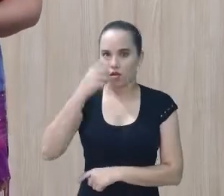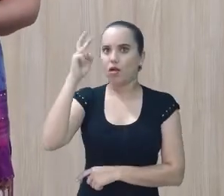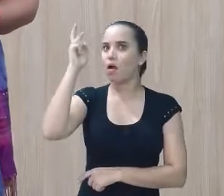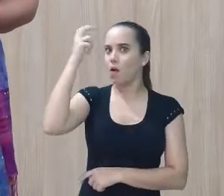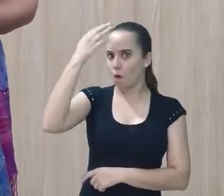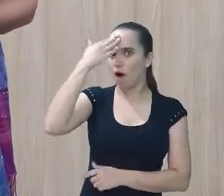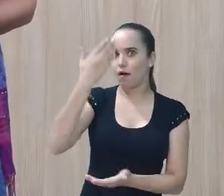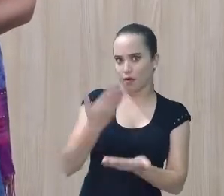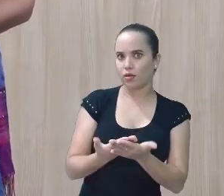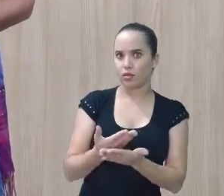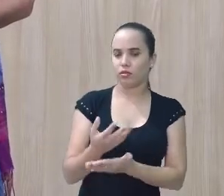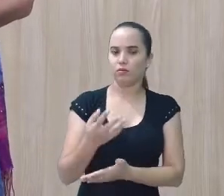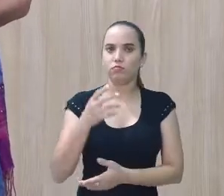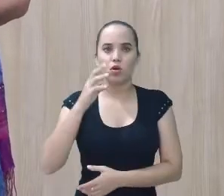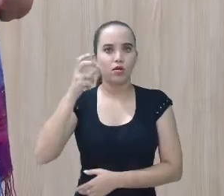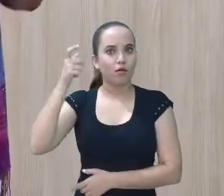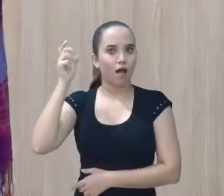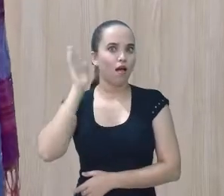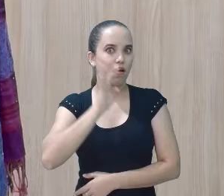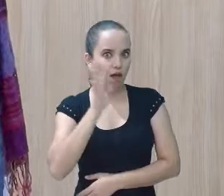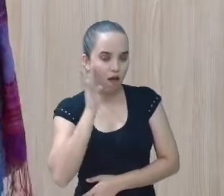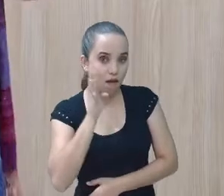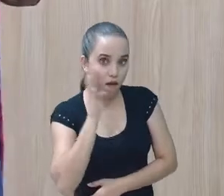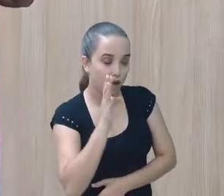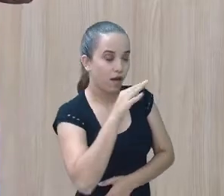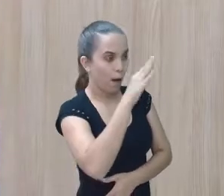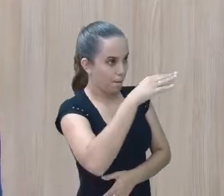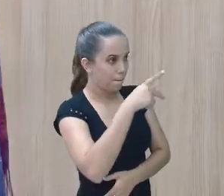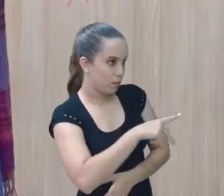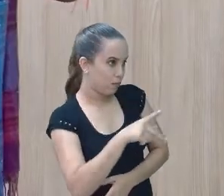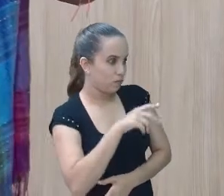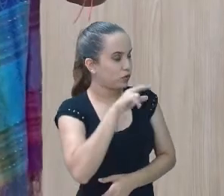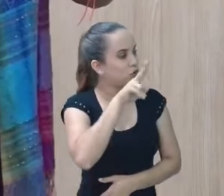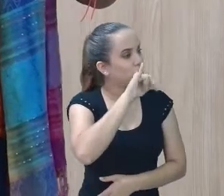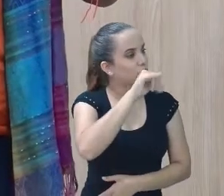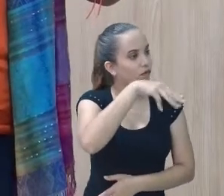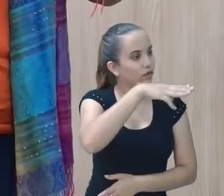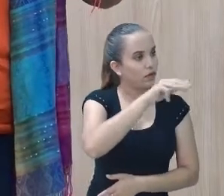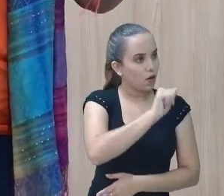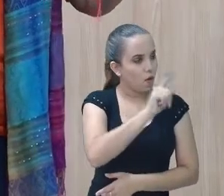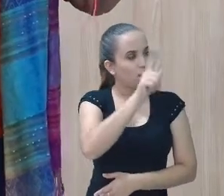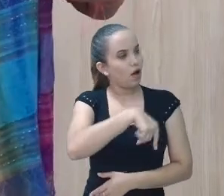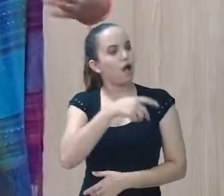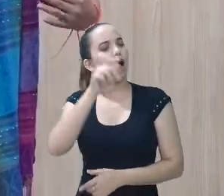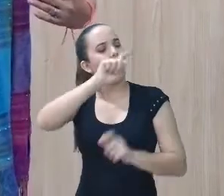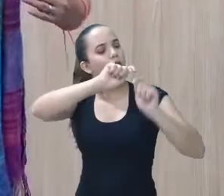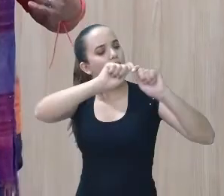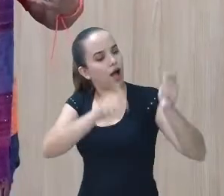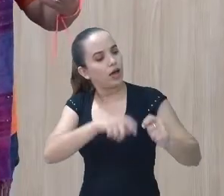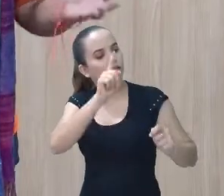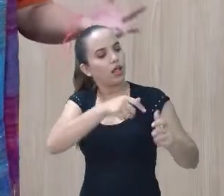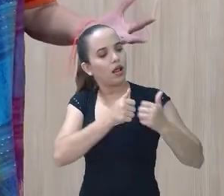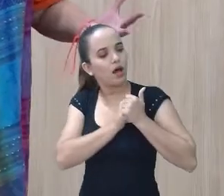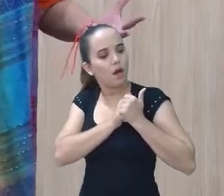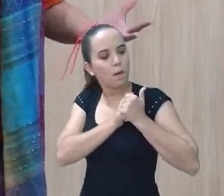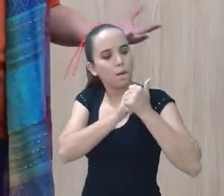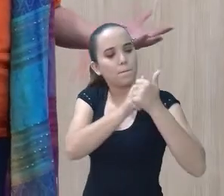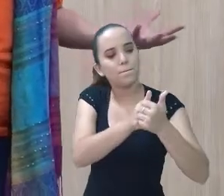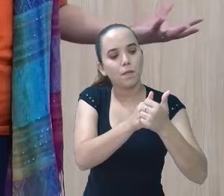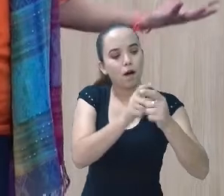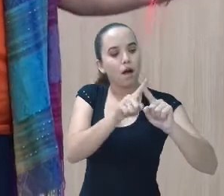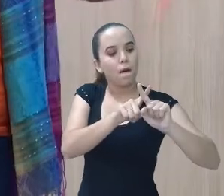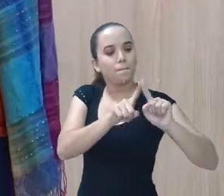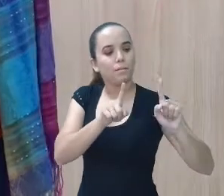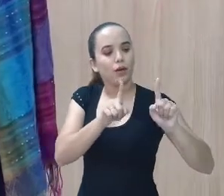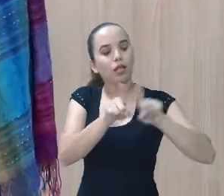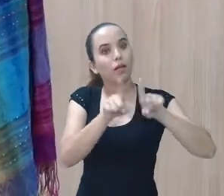interessante, Vilma, que a arte, ela acompanha, ela não só acompanha, ela